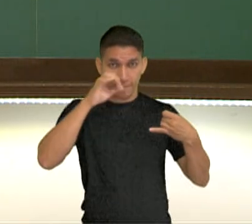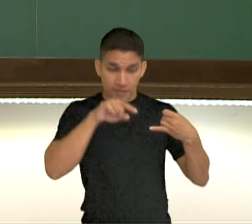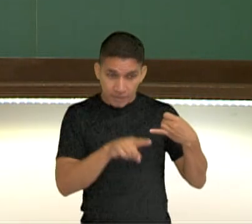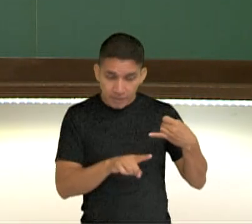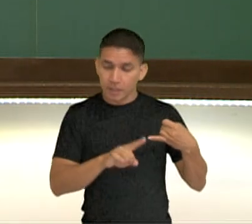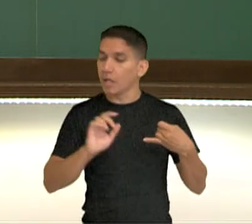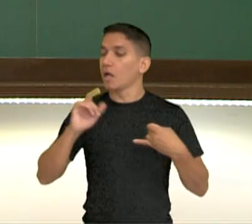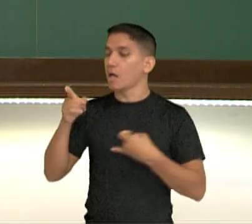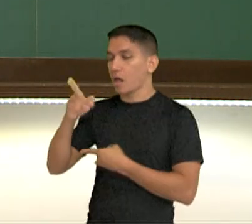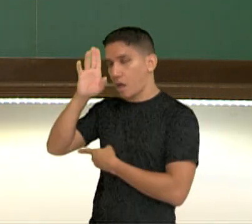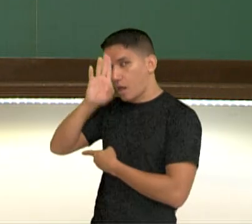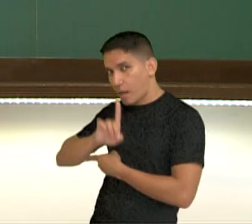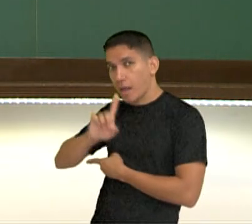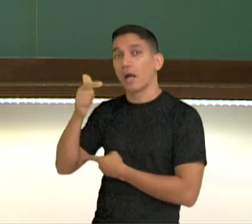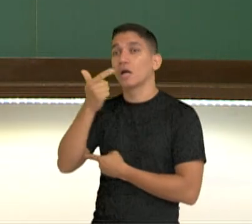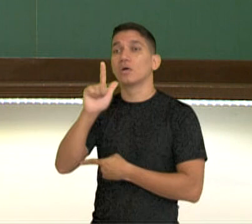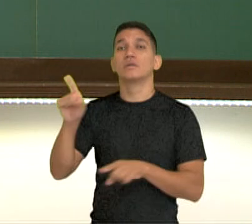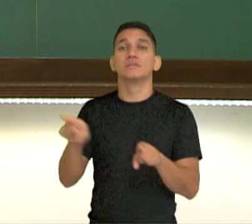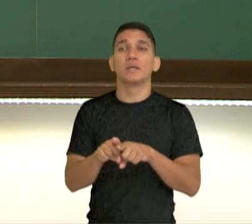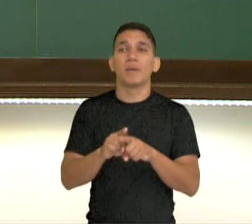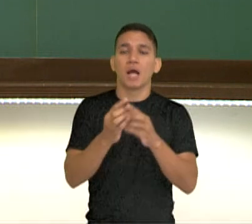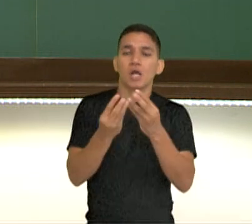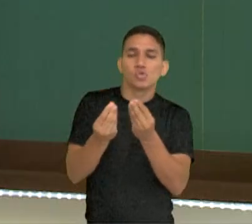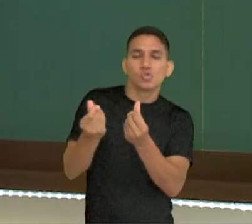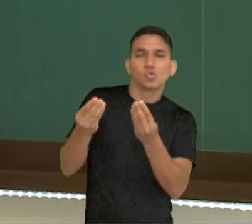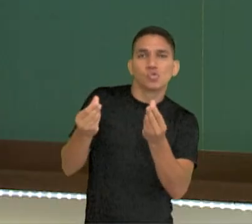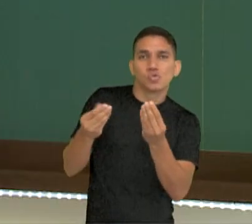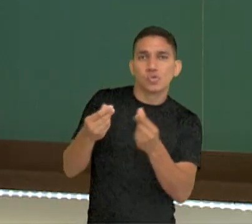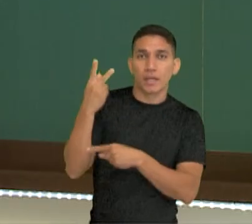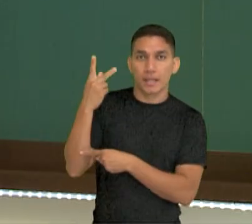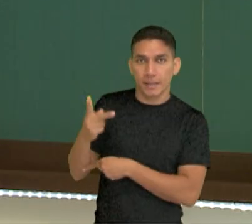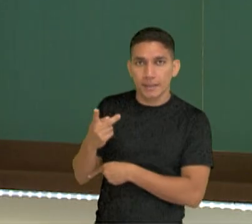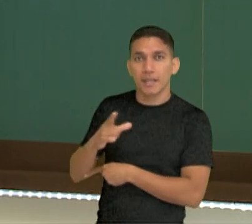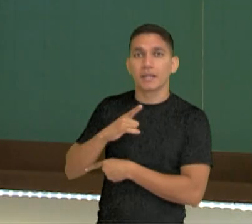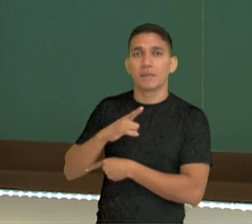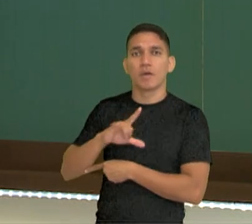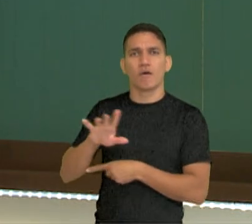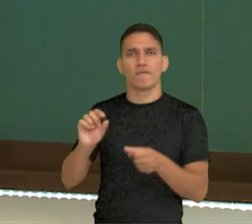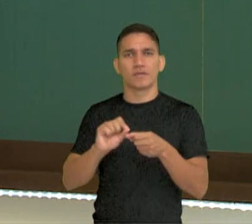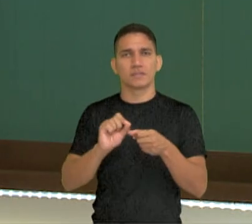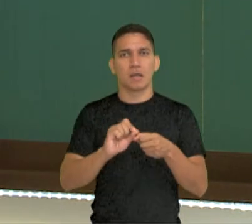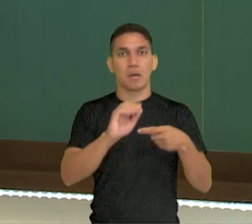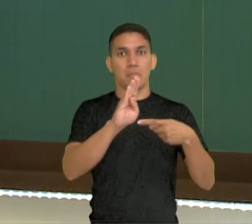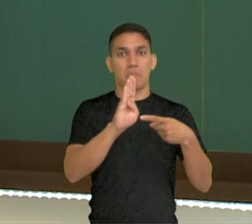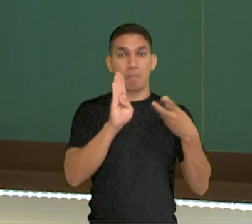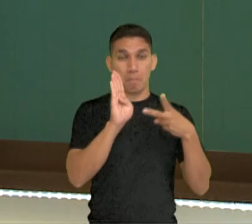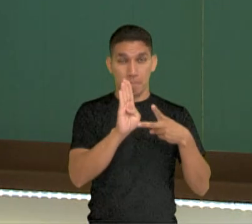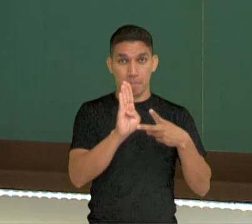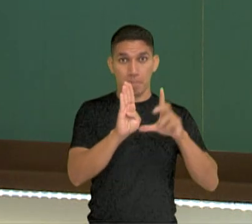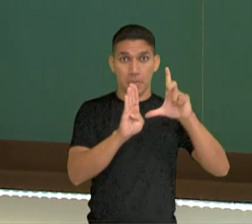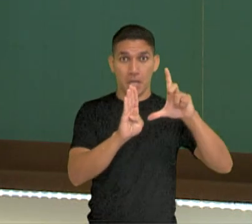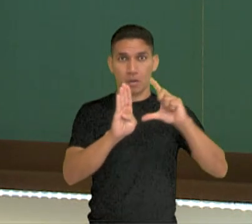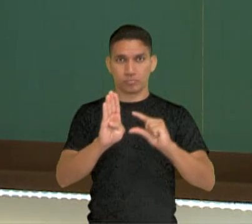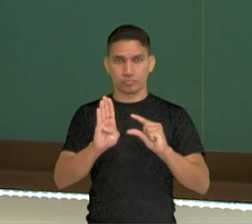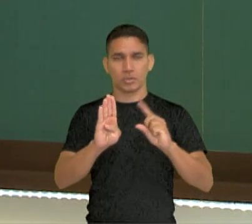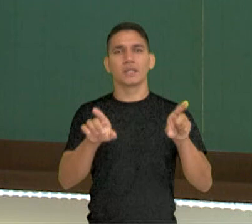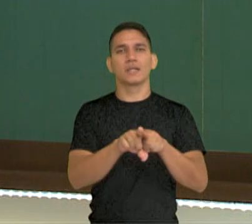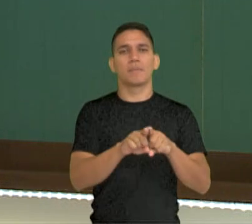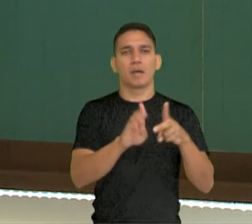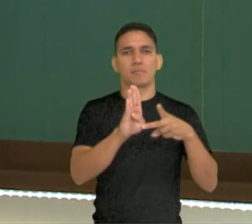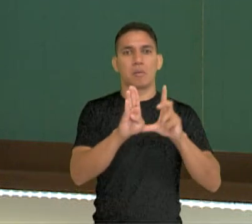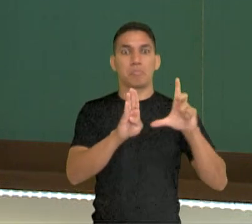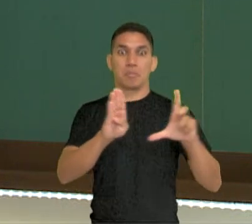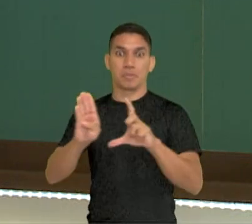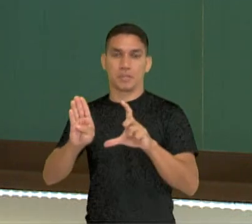o cruzamento referente à textura da ervilha, que é isso que está aqui. Ó. Então, vou fazer o cruzamento Vzão, Vzinho. Então, tá aqui, ó, Vzão, Vzão, Vzão, Vzinho,